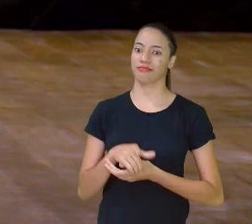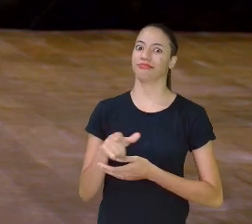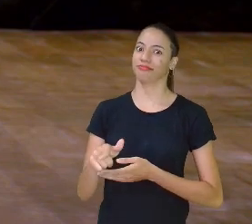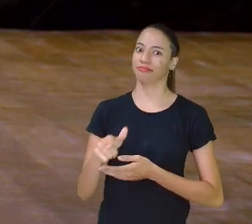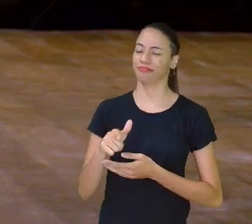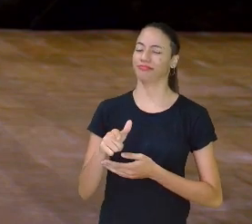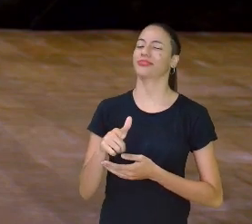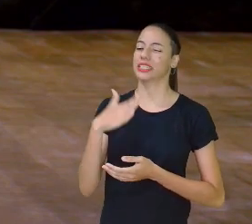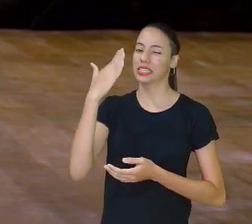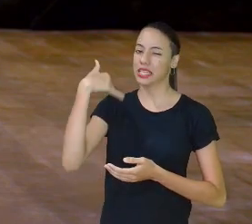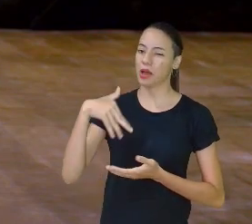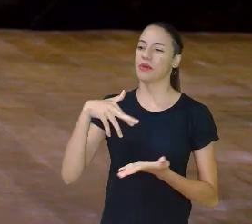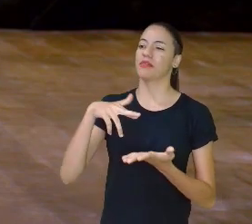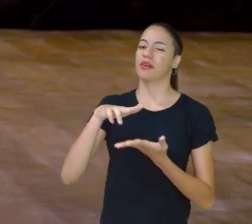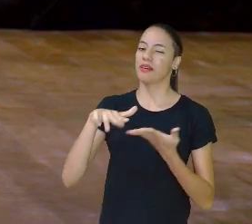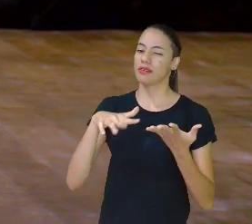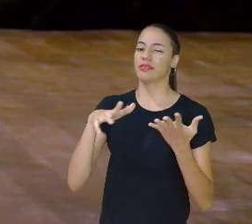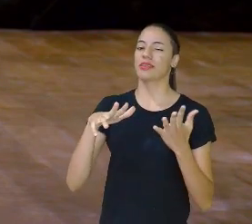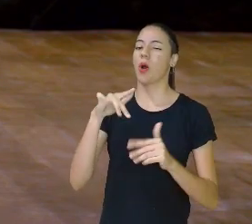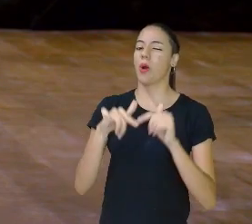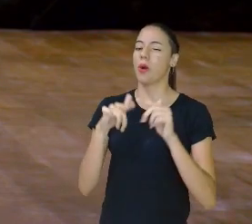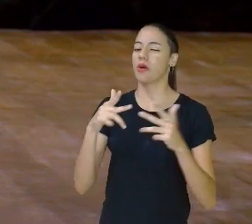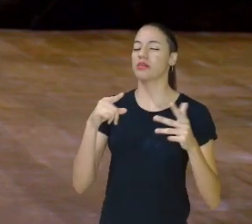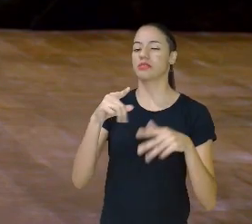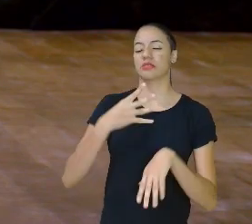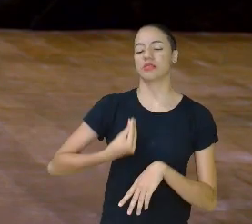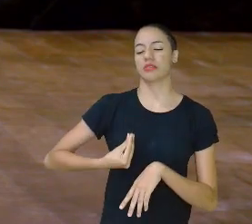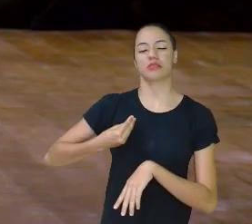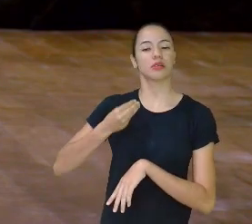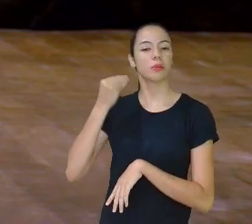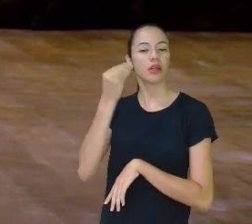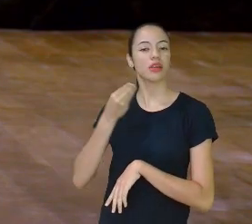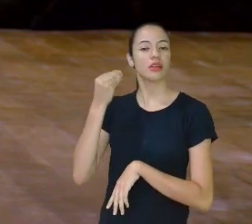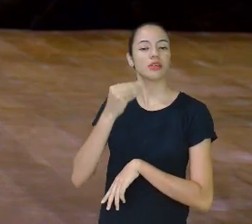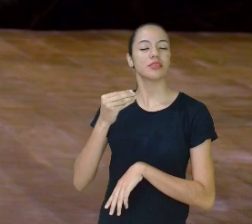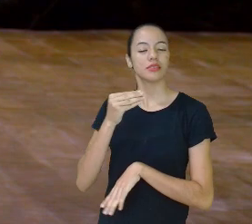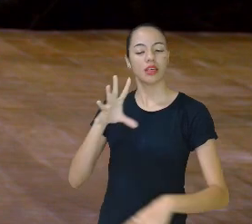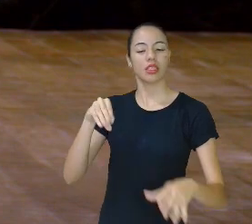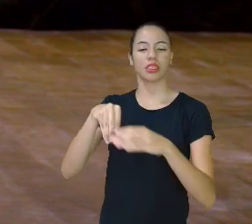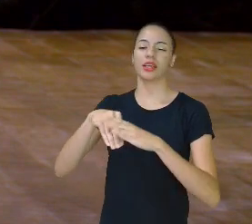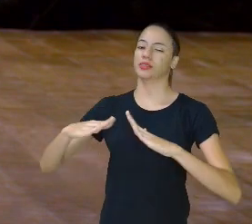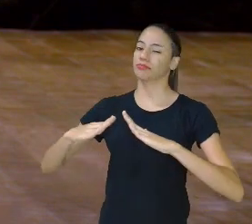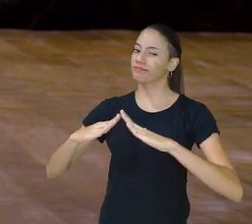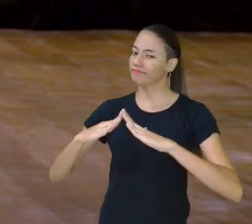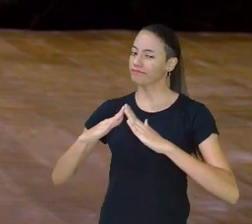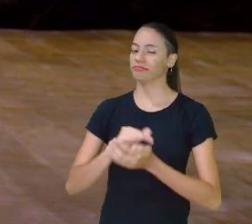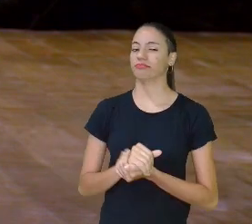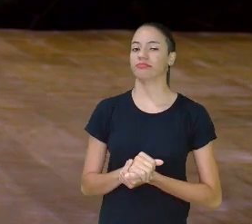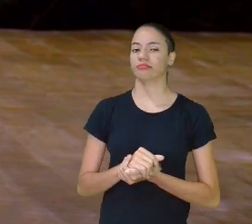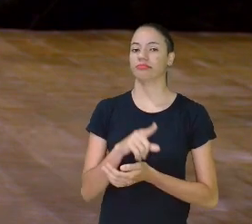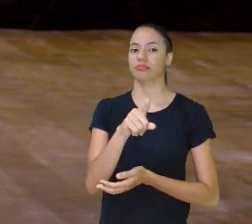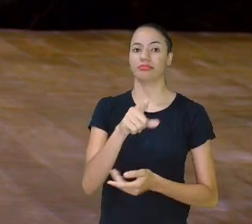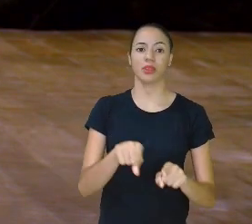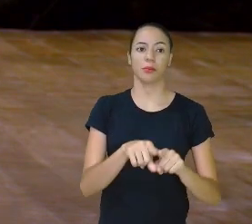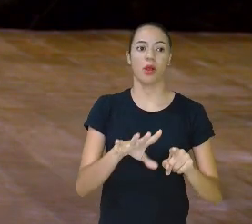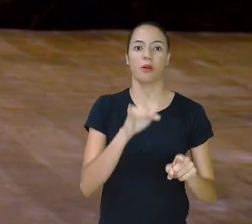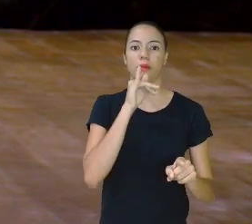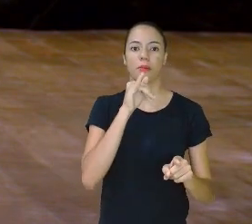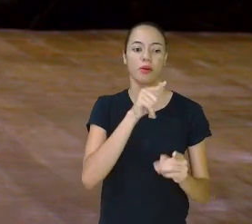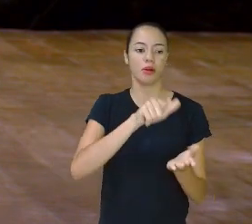coisa. Já viveu muitas experiências lá. Já foi peso de papel,